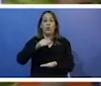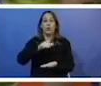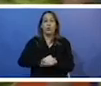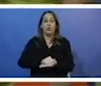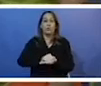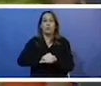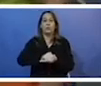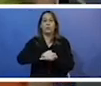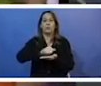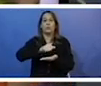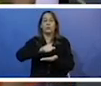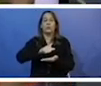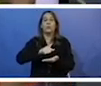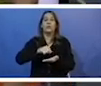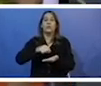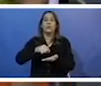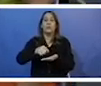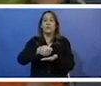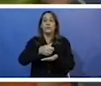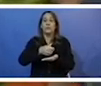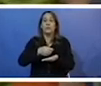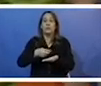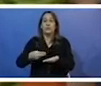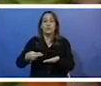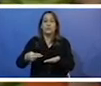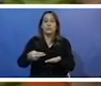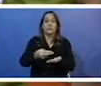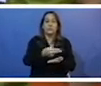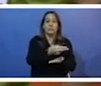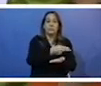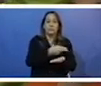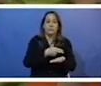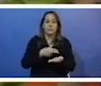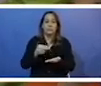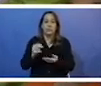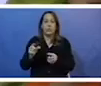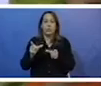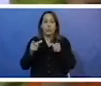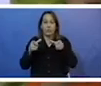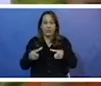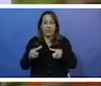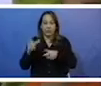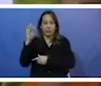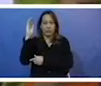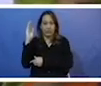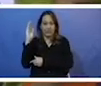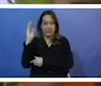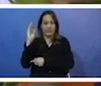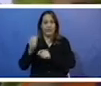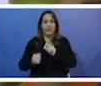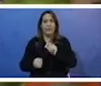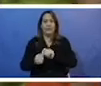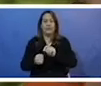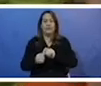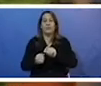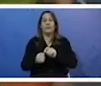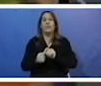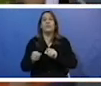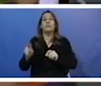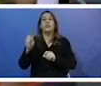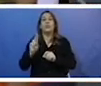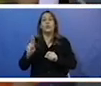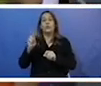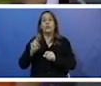artista escava na madeira a figura que deseja imprimir, isto é, faz uma matriz, usando